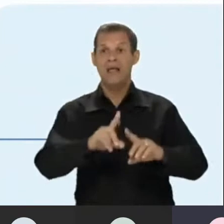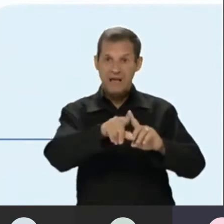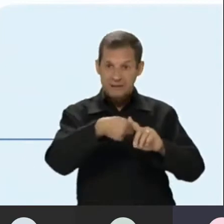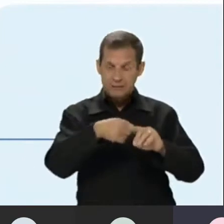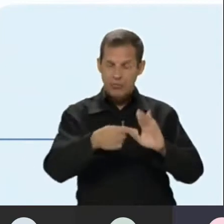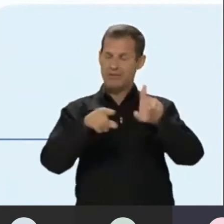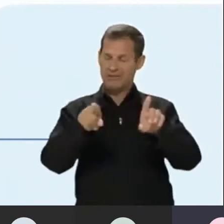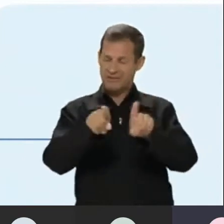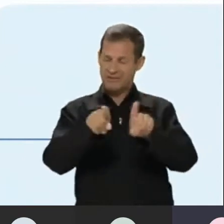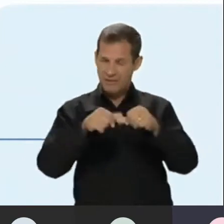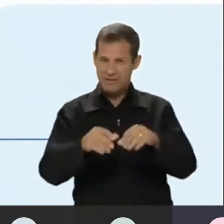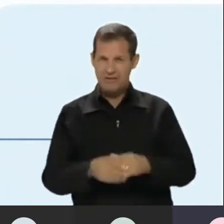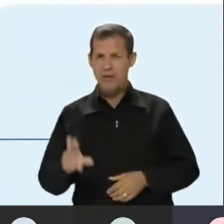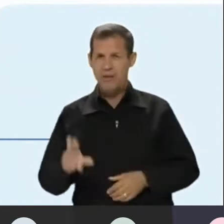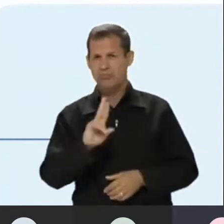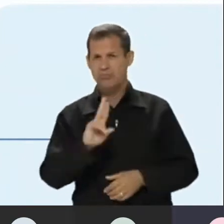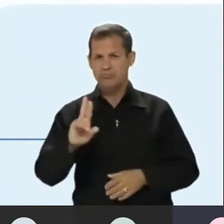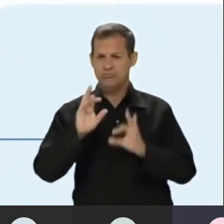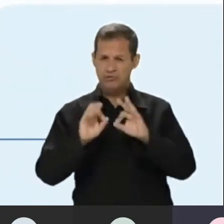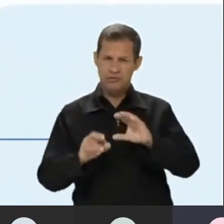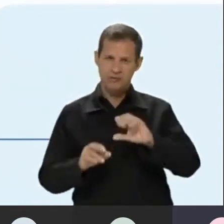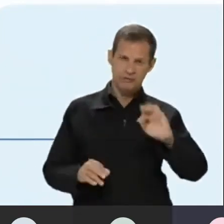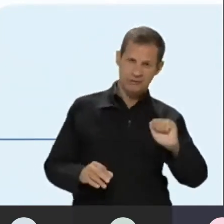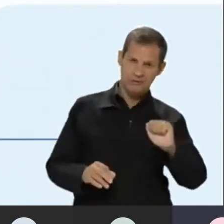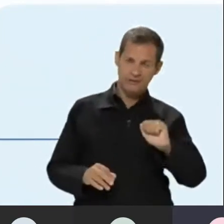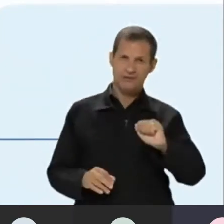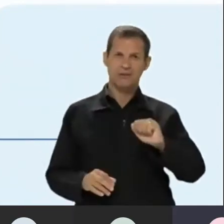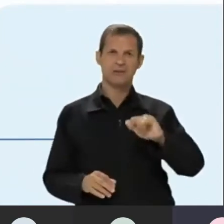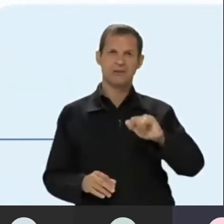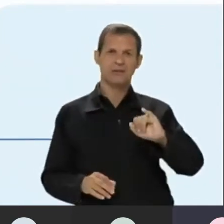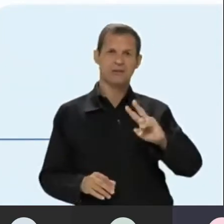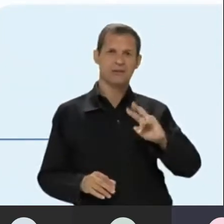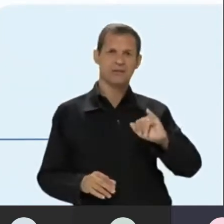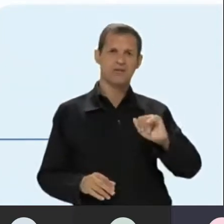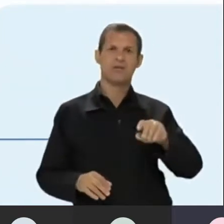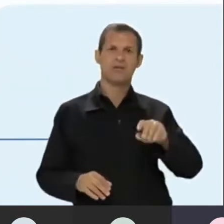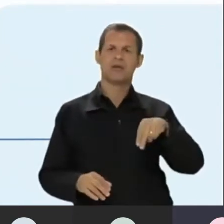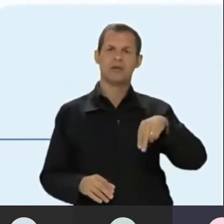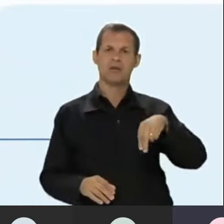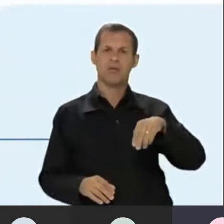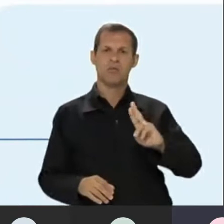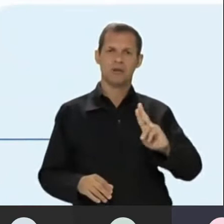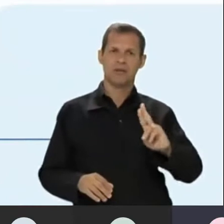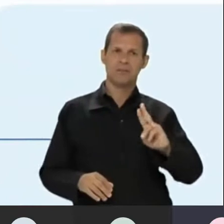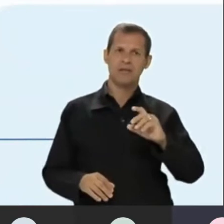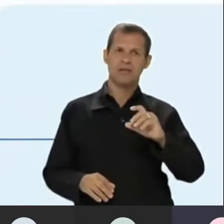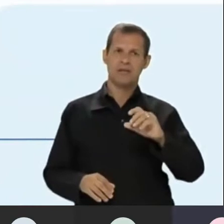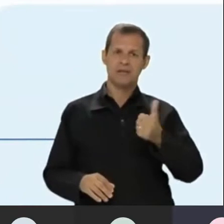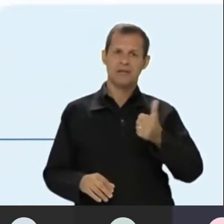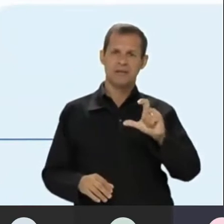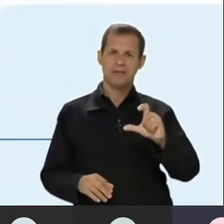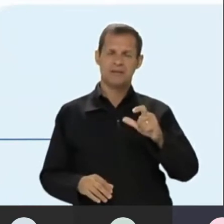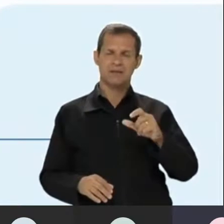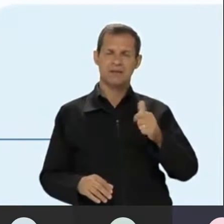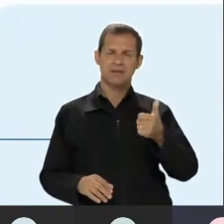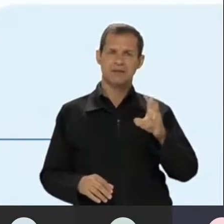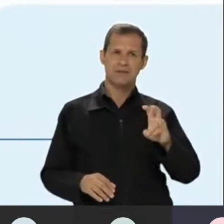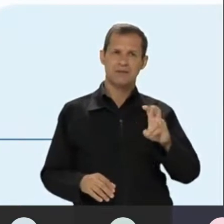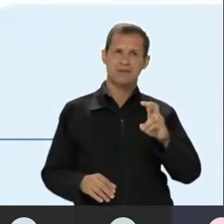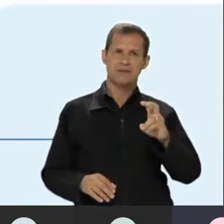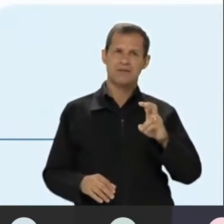E depois a gente vai mostrar, então, essa aplicabilidade da carta de Givone com a NBR 15575,